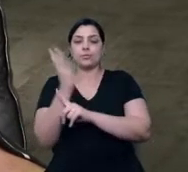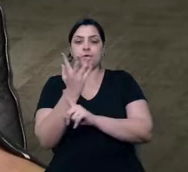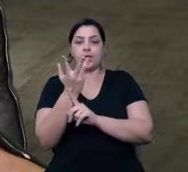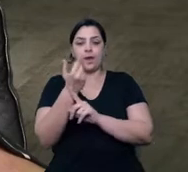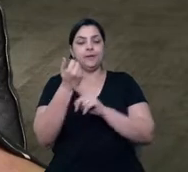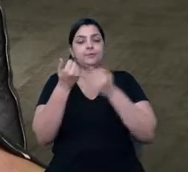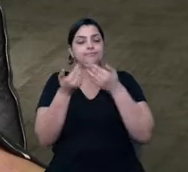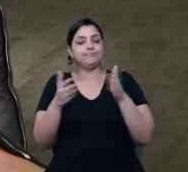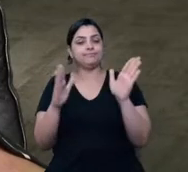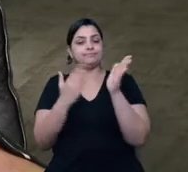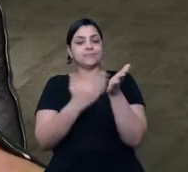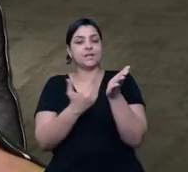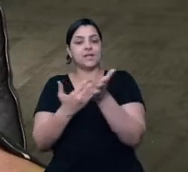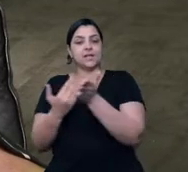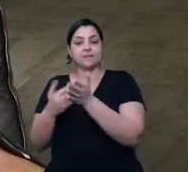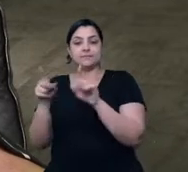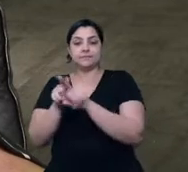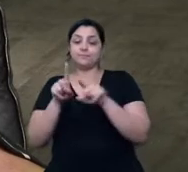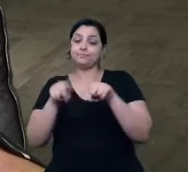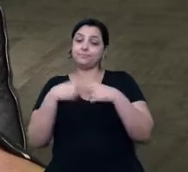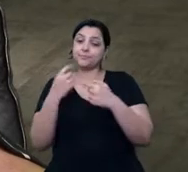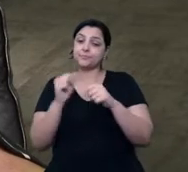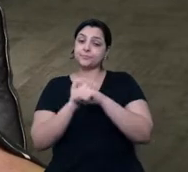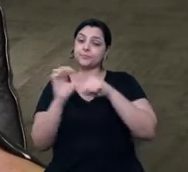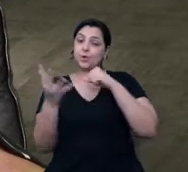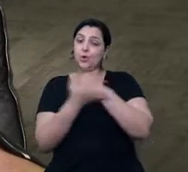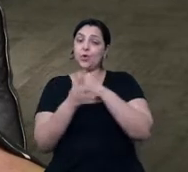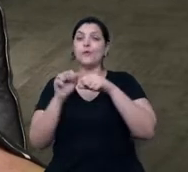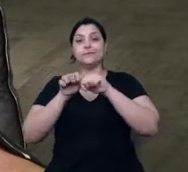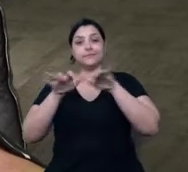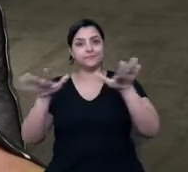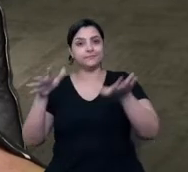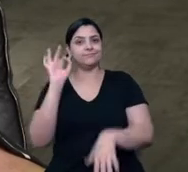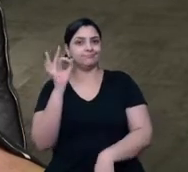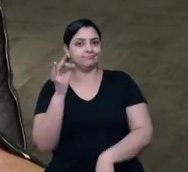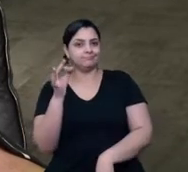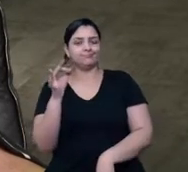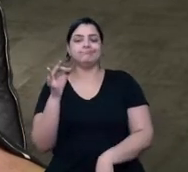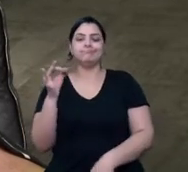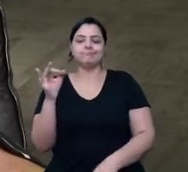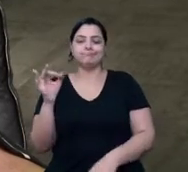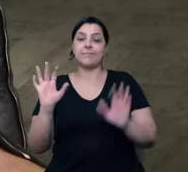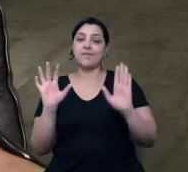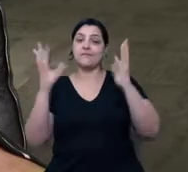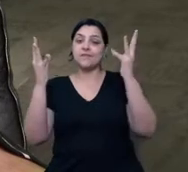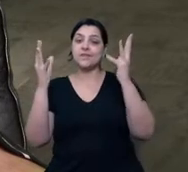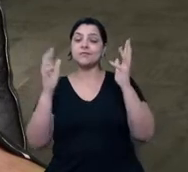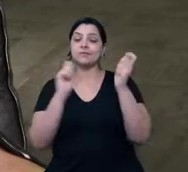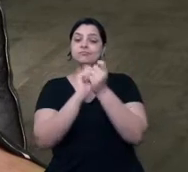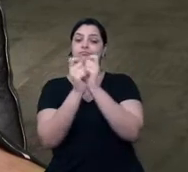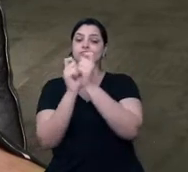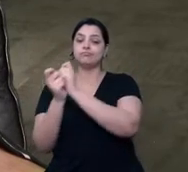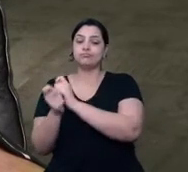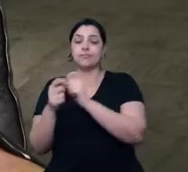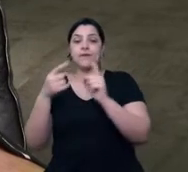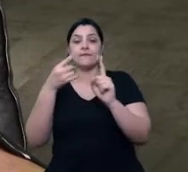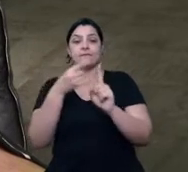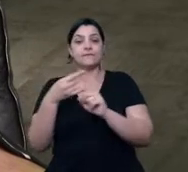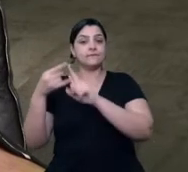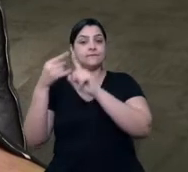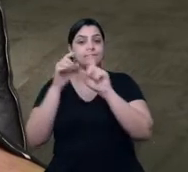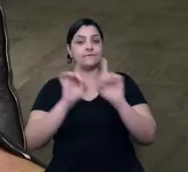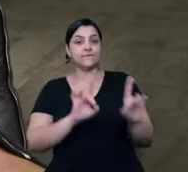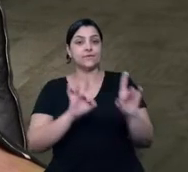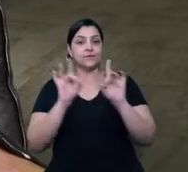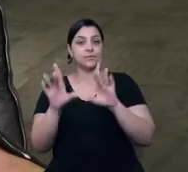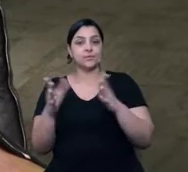livros. Devido à pandemia de Covid-19, os eventos foram adaptados para o ambiente virtual. Agora estão